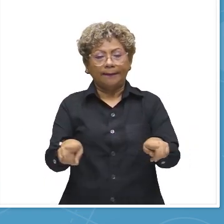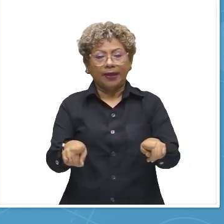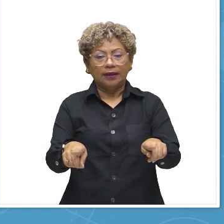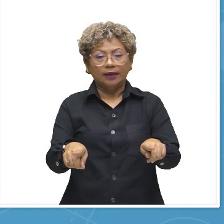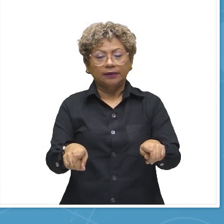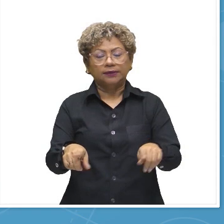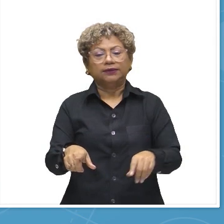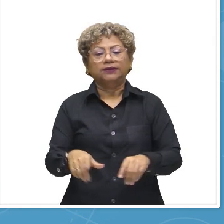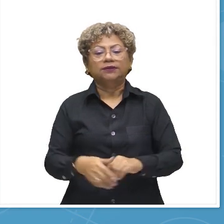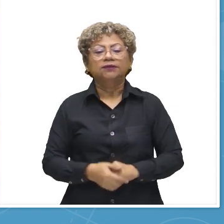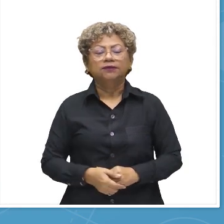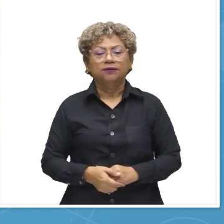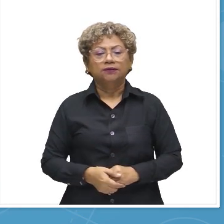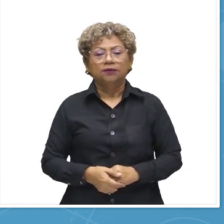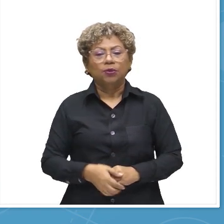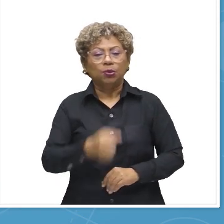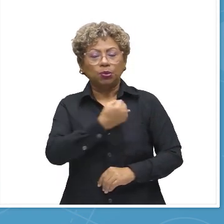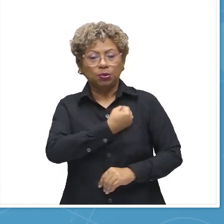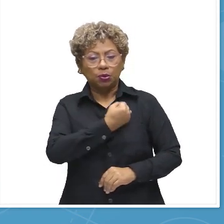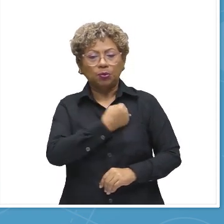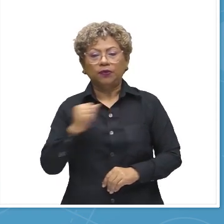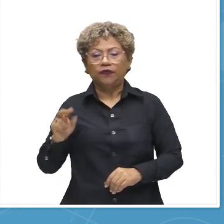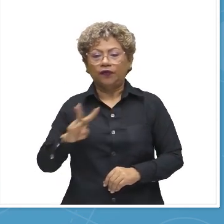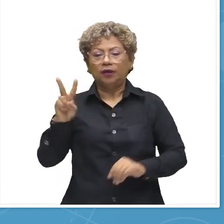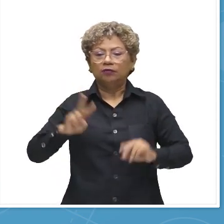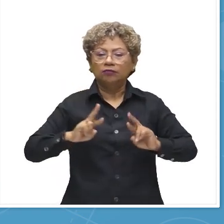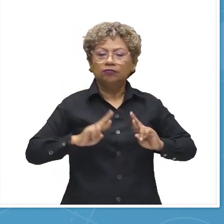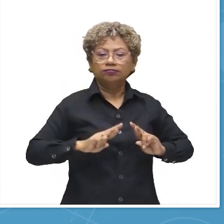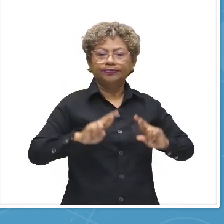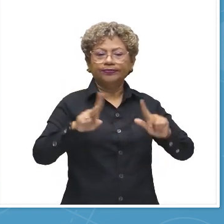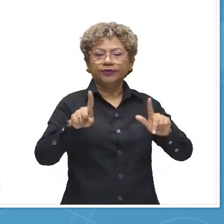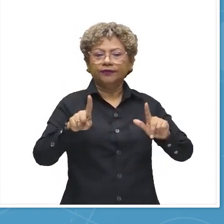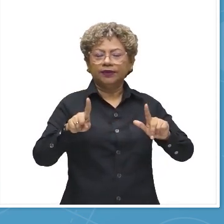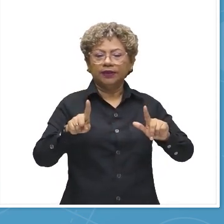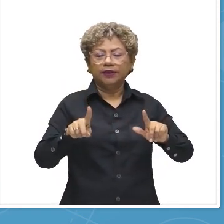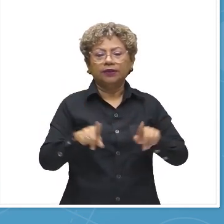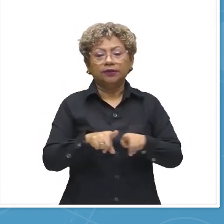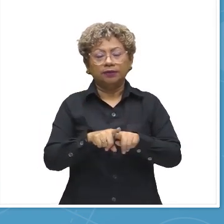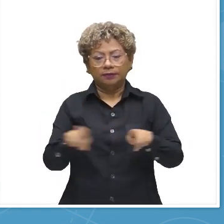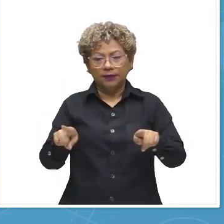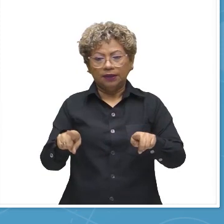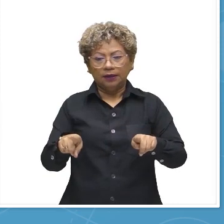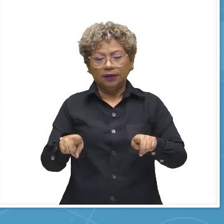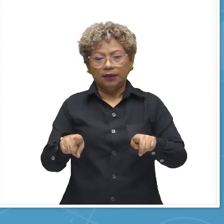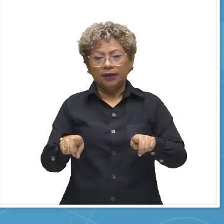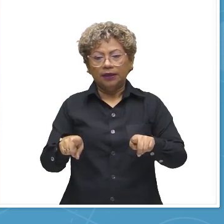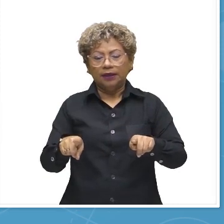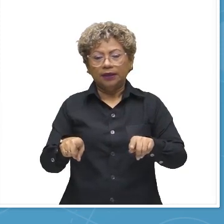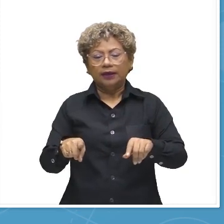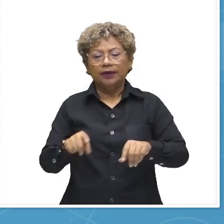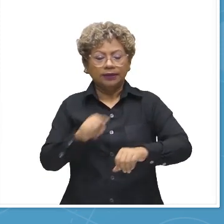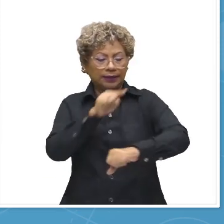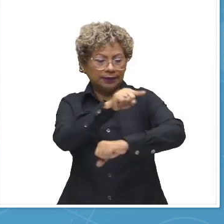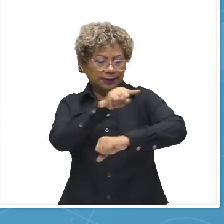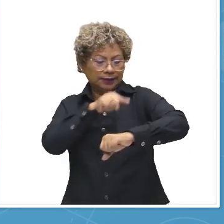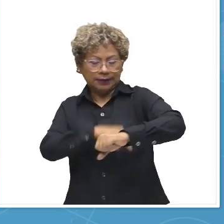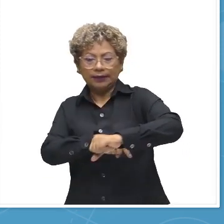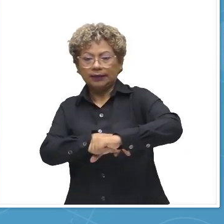terem valores numéricos diferentes, tá? Mas as duas frações são equivalentes.